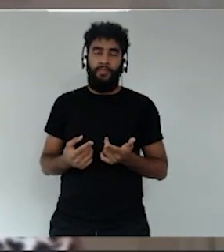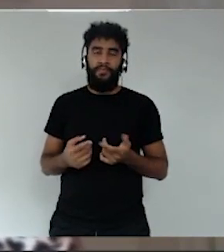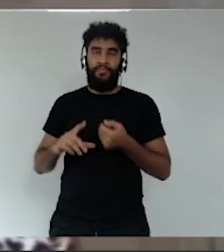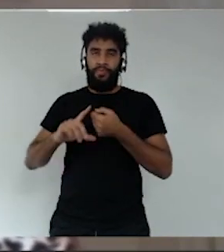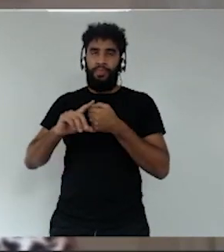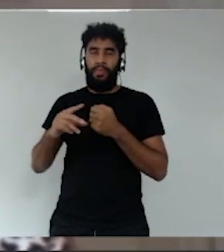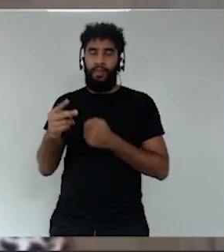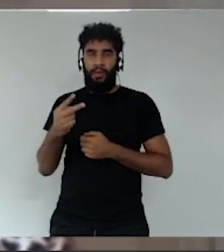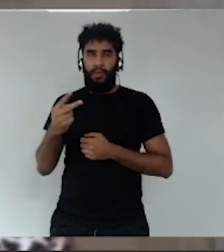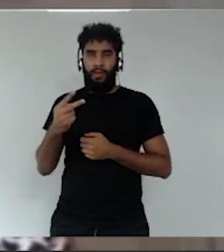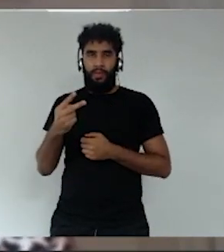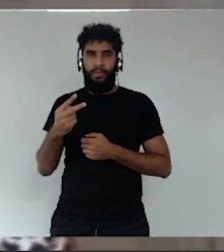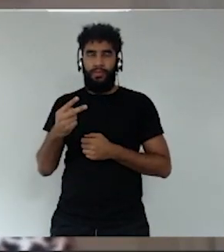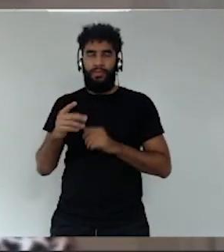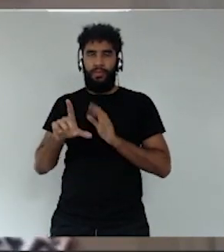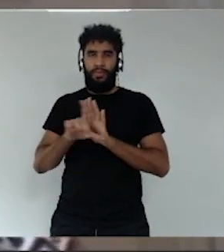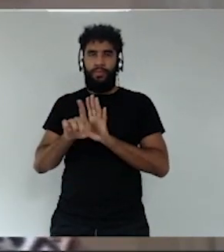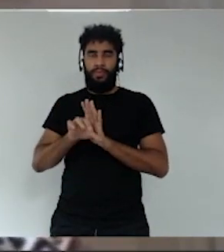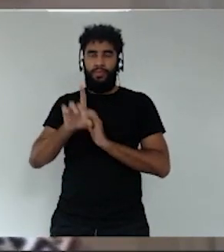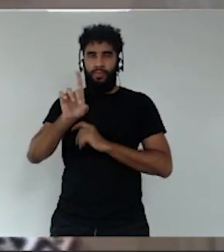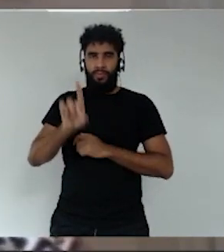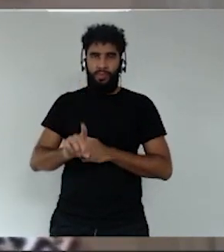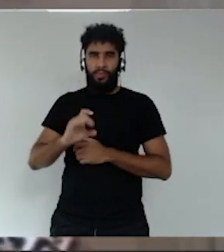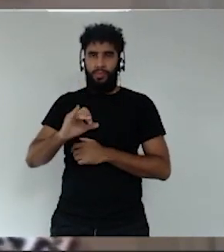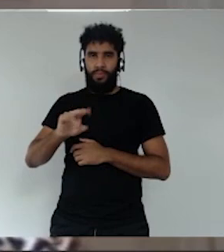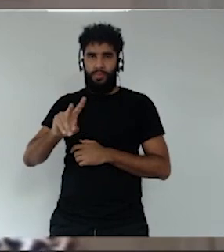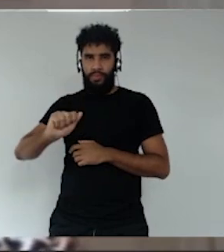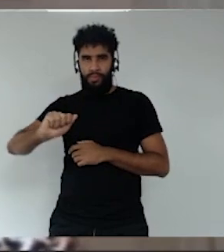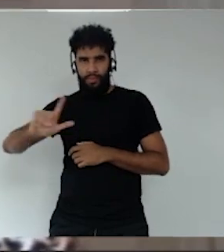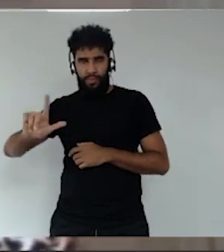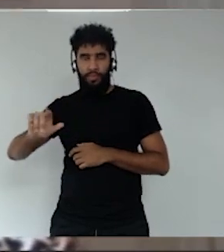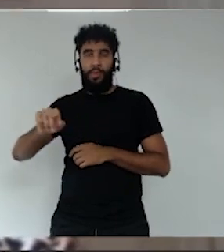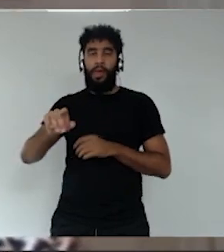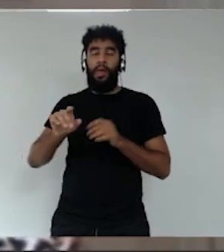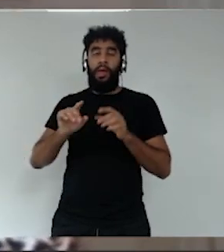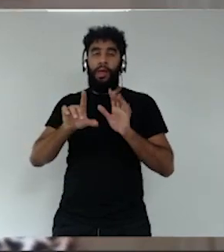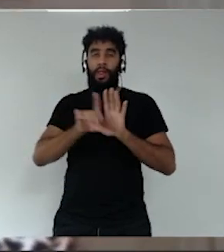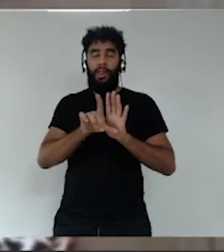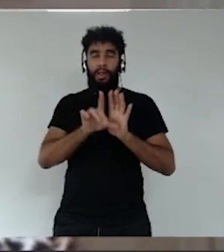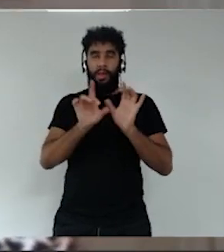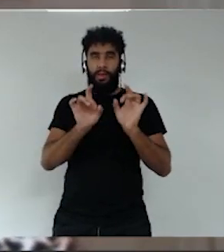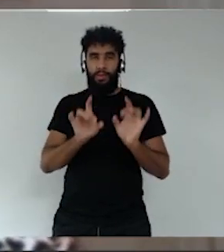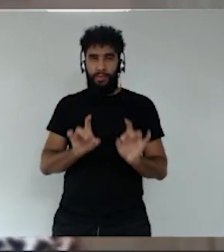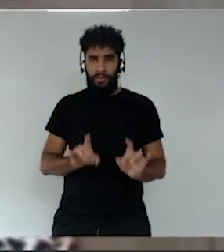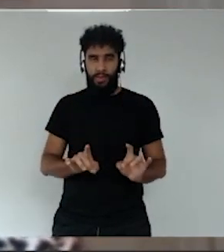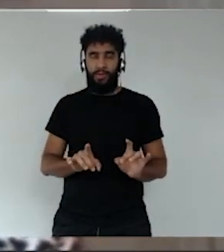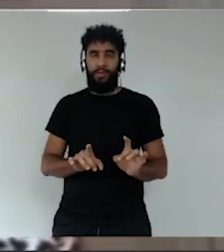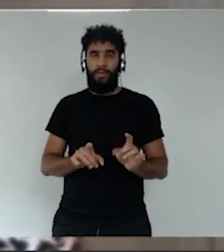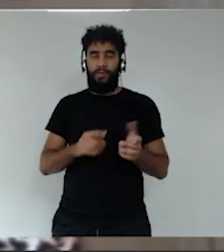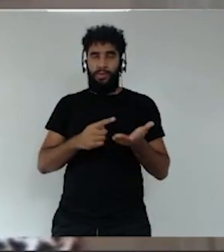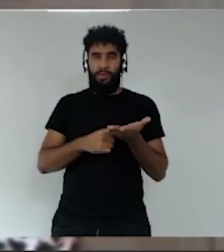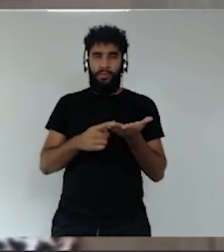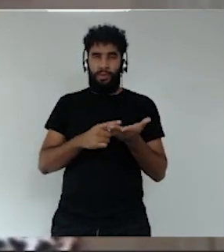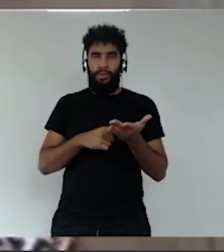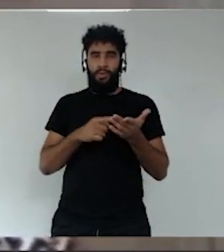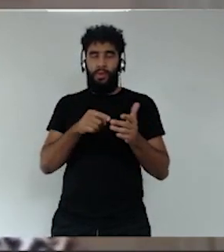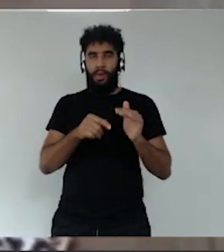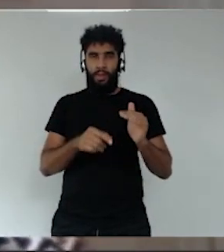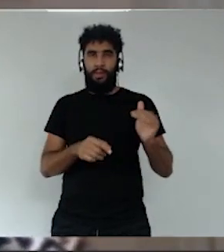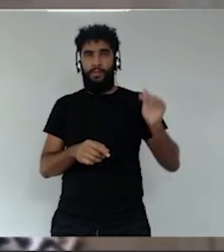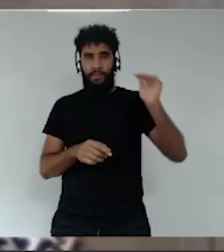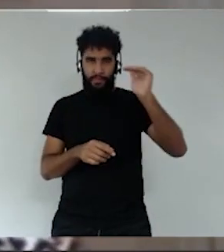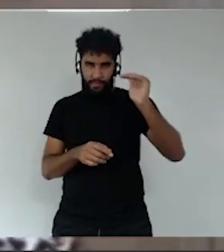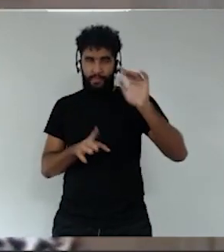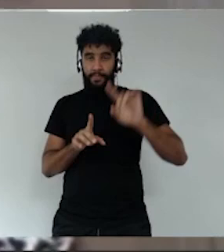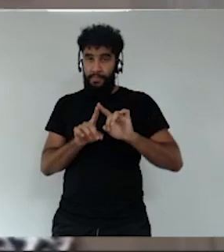Lei de Introdução ao Direito Civil, a lei especial, que no caso é a lei de mediação, prevalece sobre a lei geral. Mas